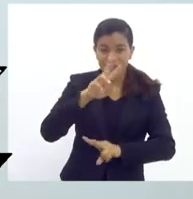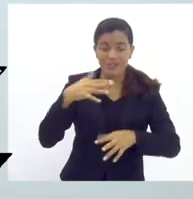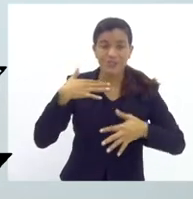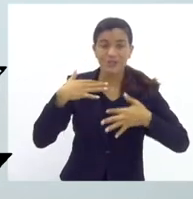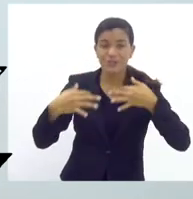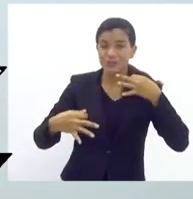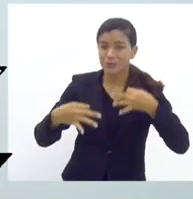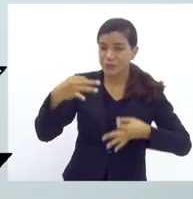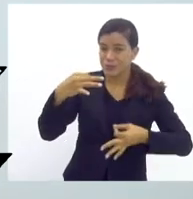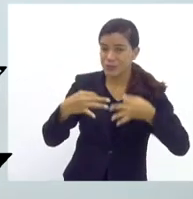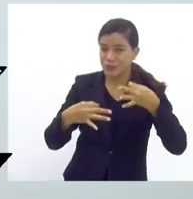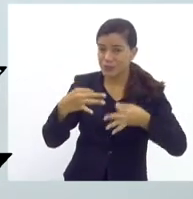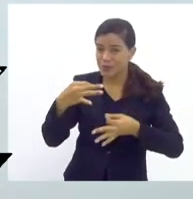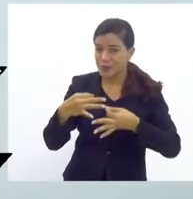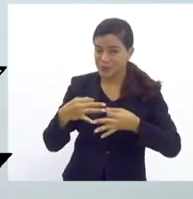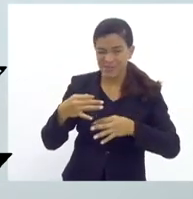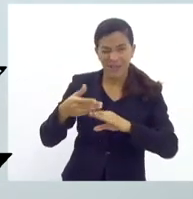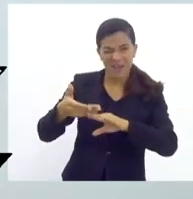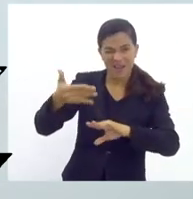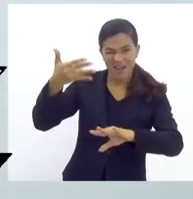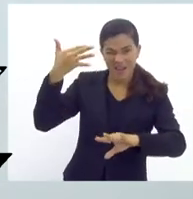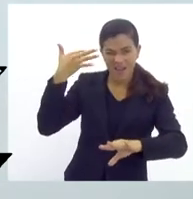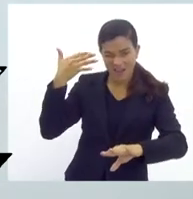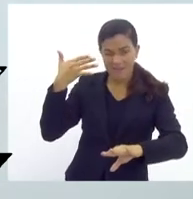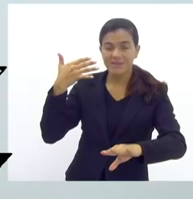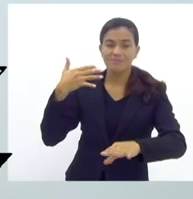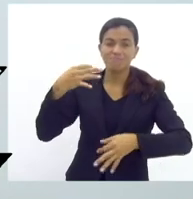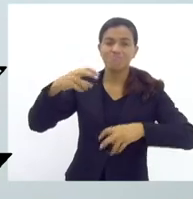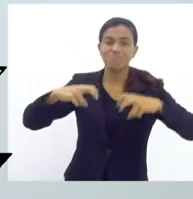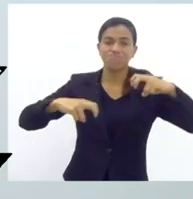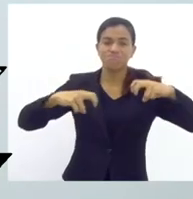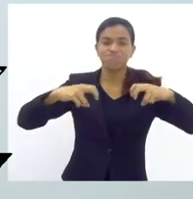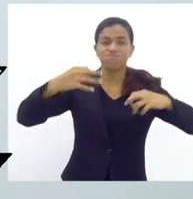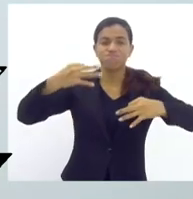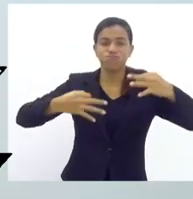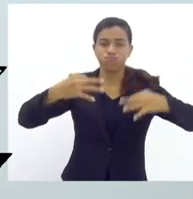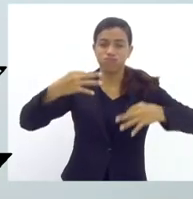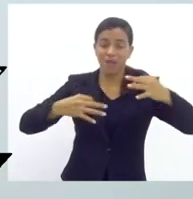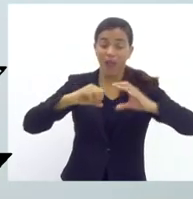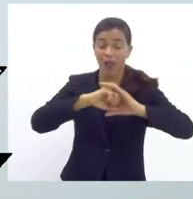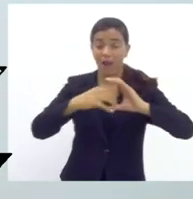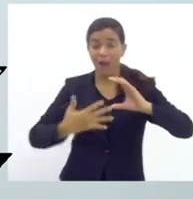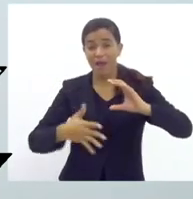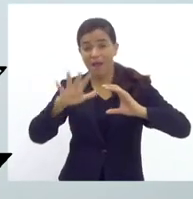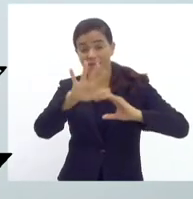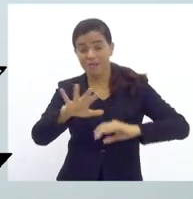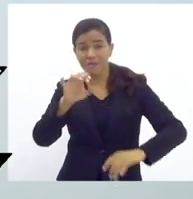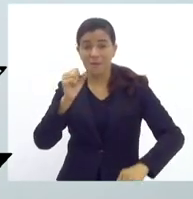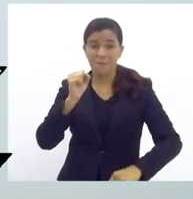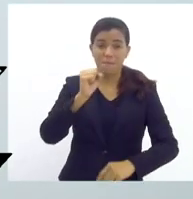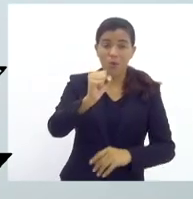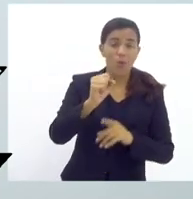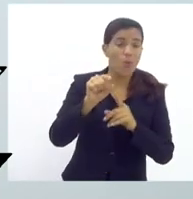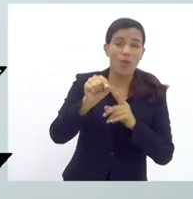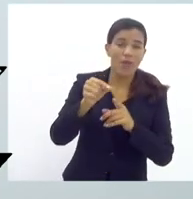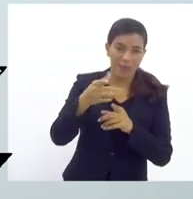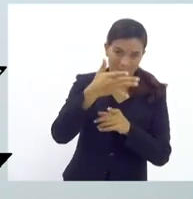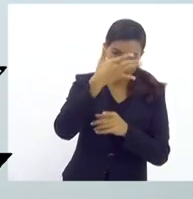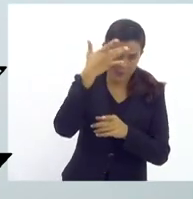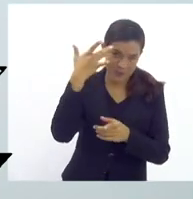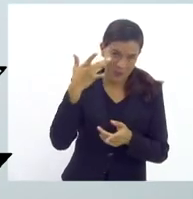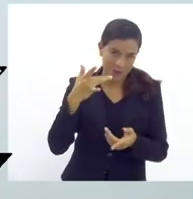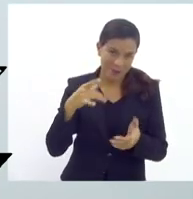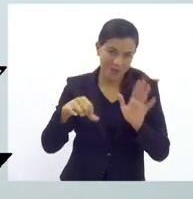falou para ele quando o prendeu que ele tinha as características de quem tinha cometido